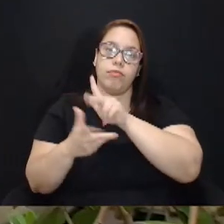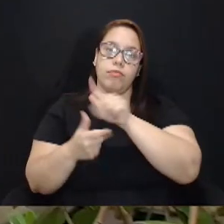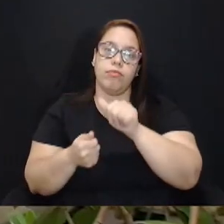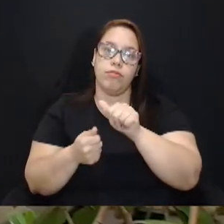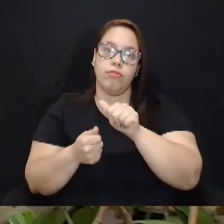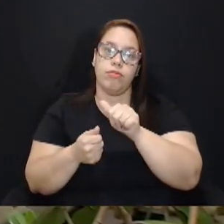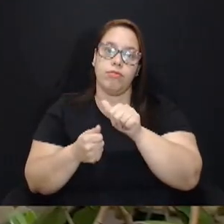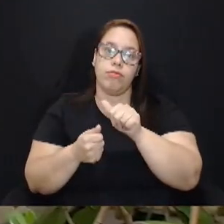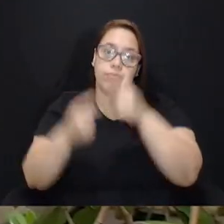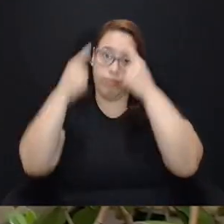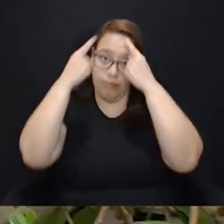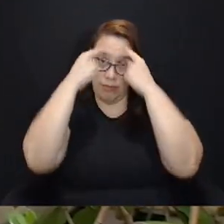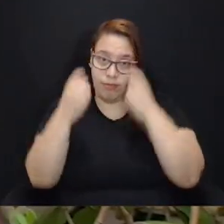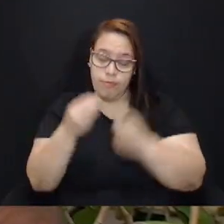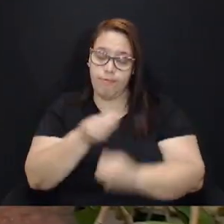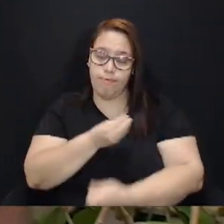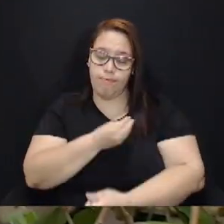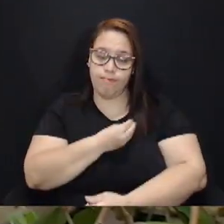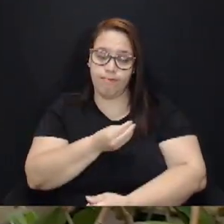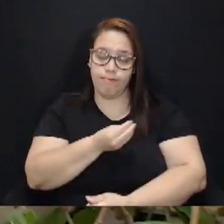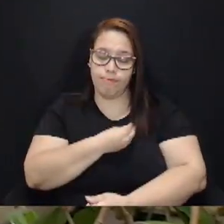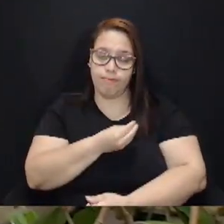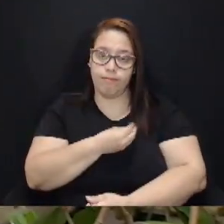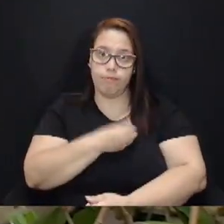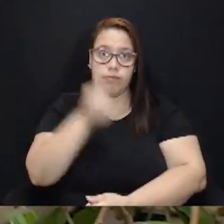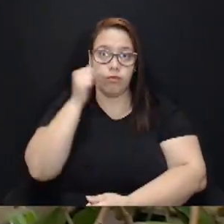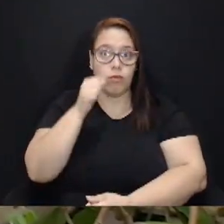a gente vive, um mundo de mulheres fortes.